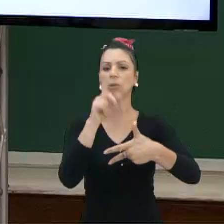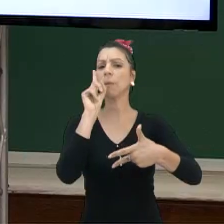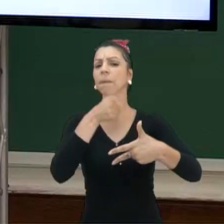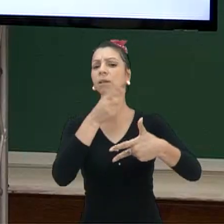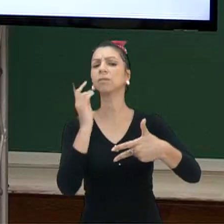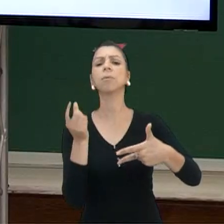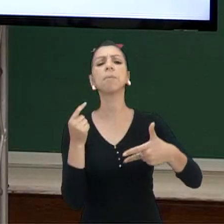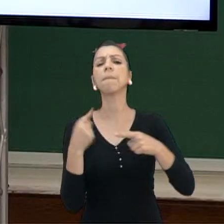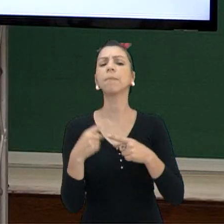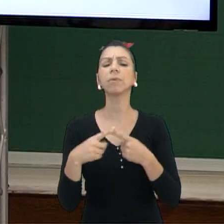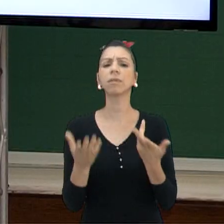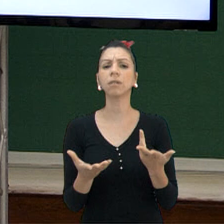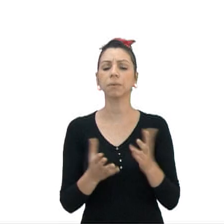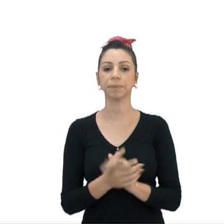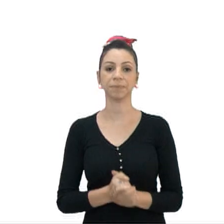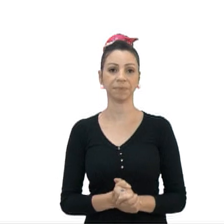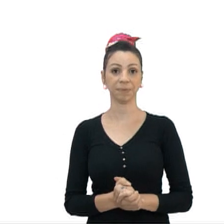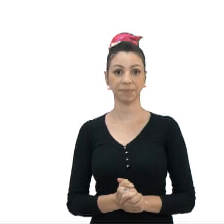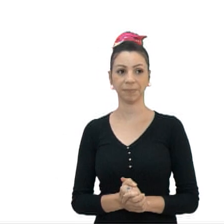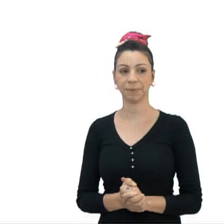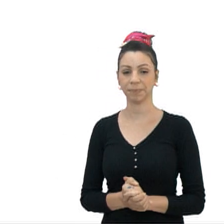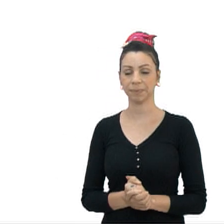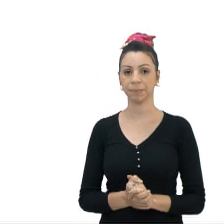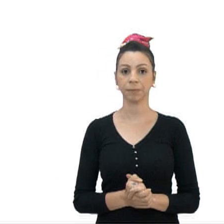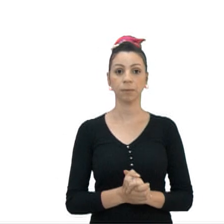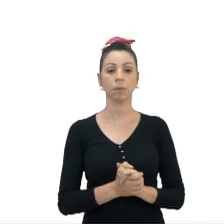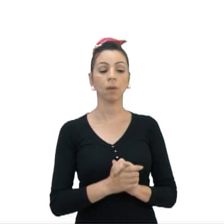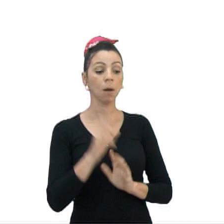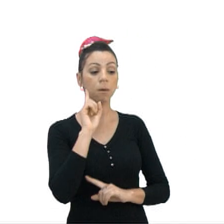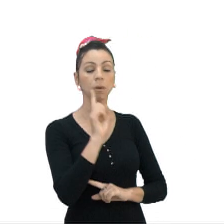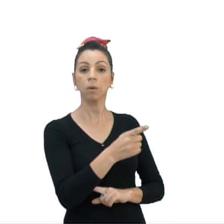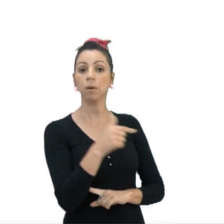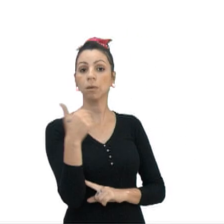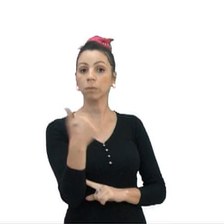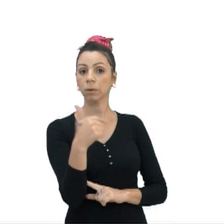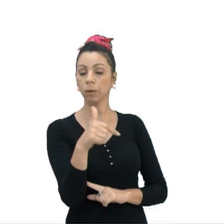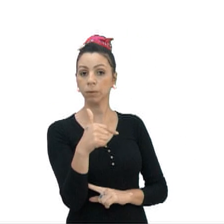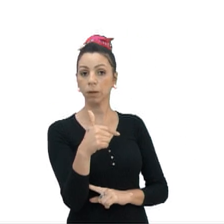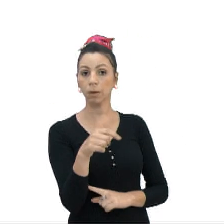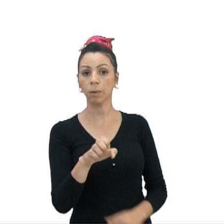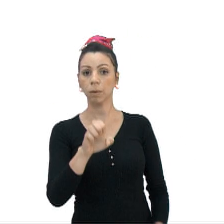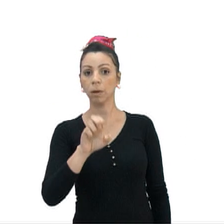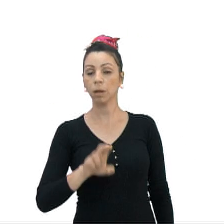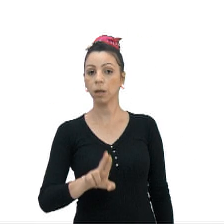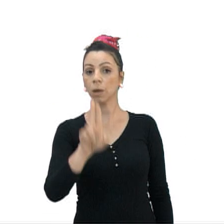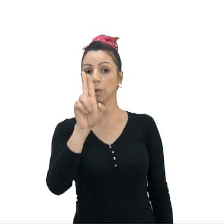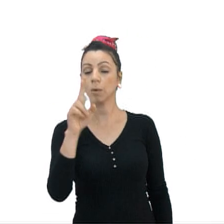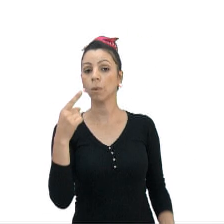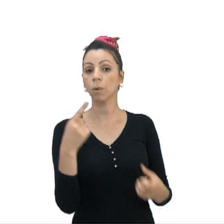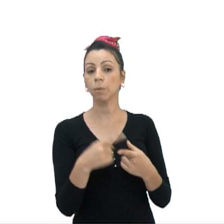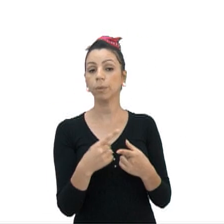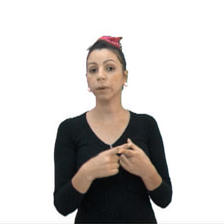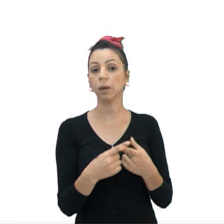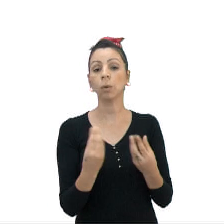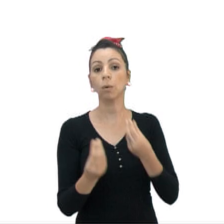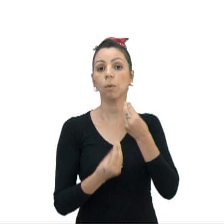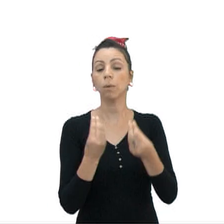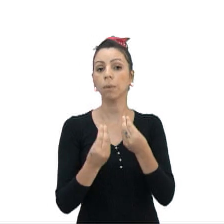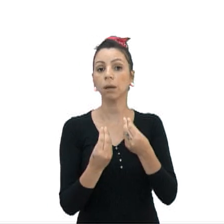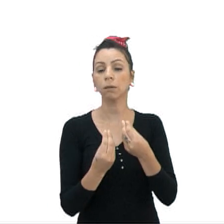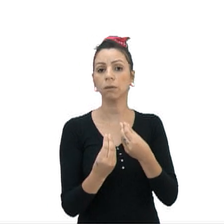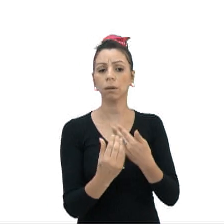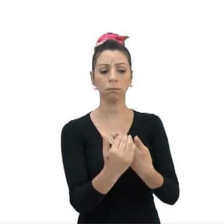isso acontece? Dá uma olhadinha. O modo imperativo não possui essa primeira pessoa no singular porque não se prevê ordem,